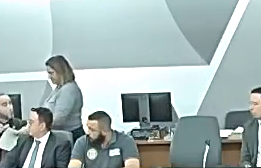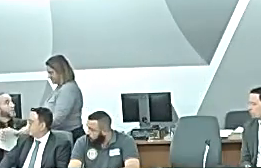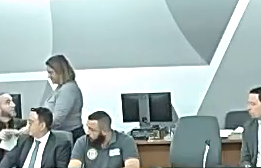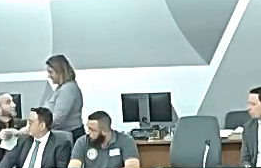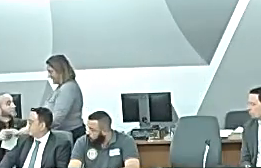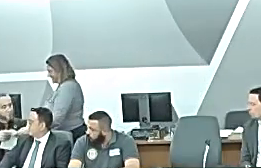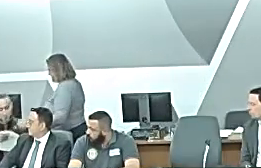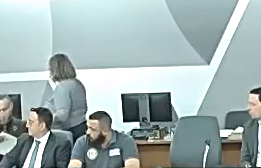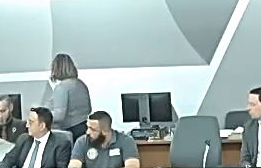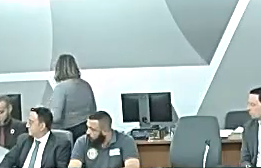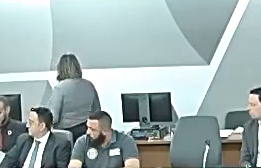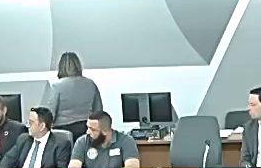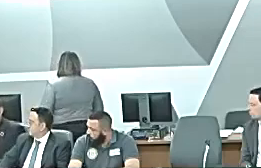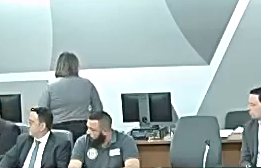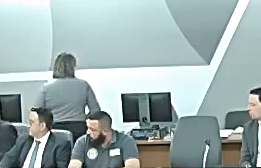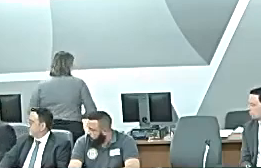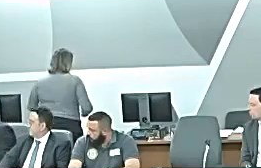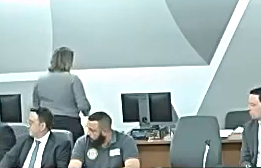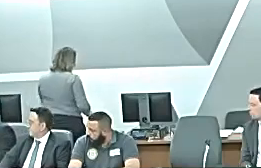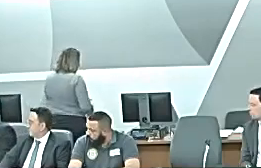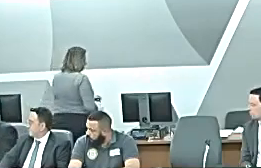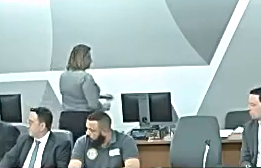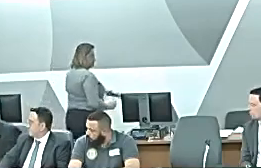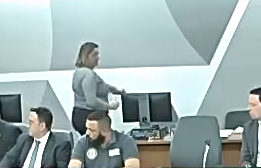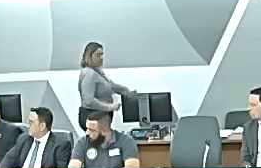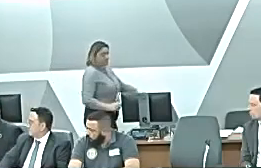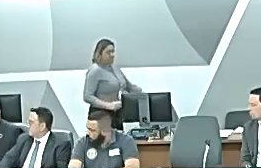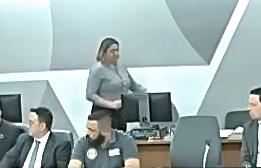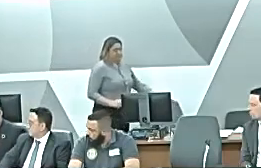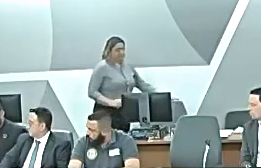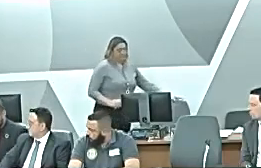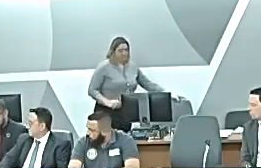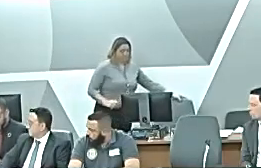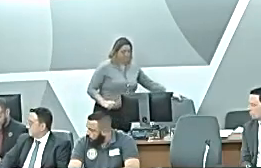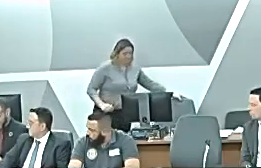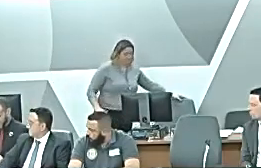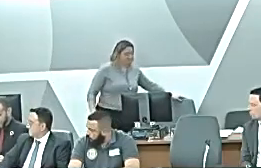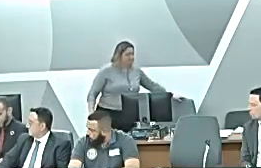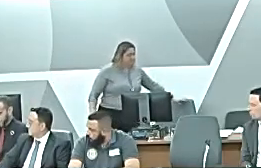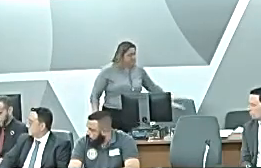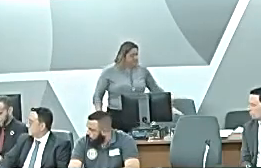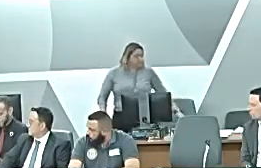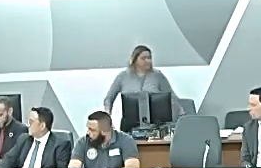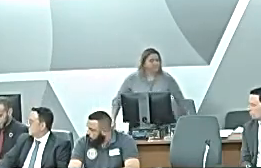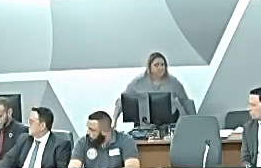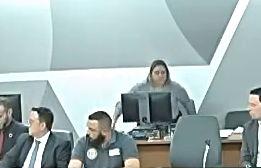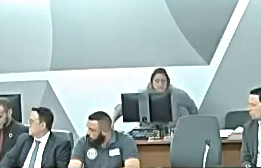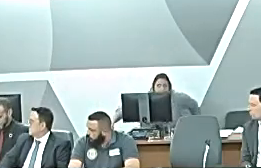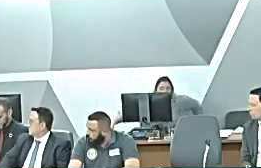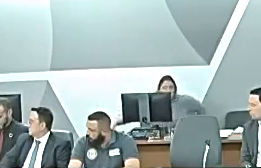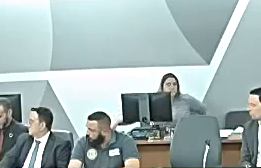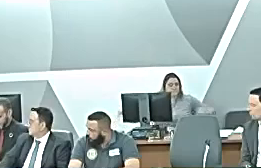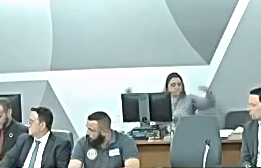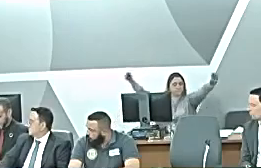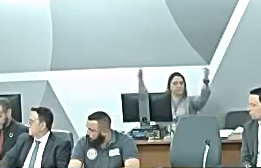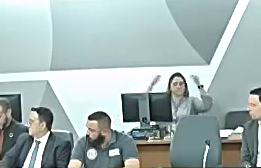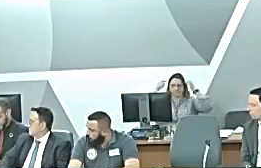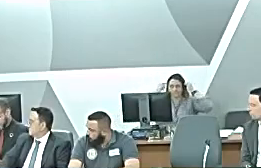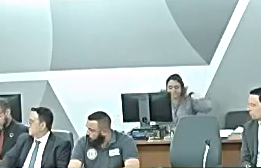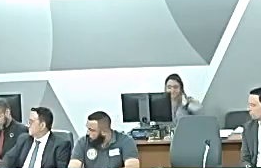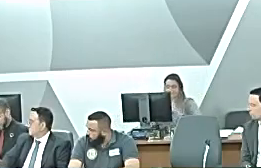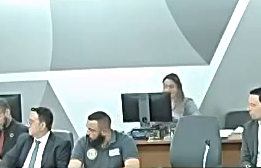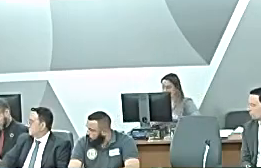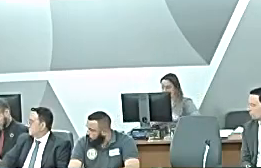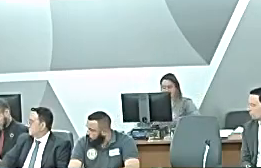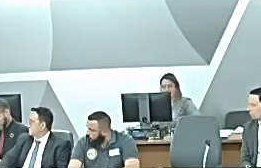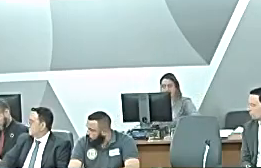que é uma além da lei orgânica não é que a gente tem que falar que é o património que você tem aqui a gente tem que fazer isso valer nem a gente tem que fazer valer